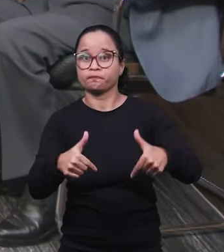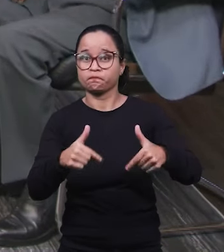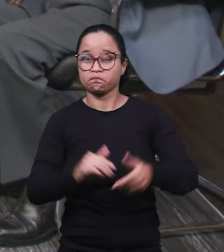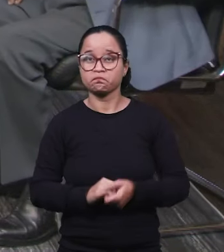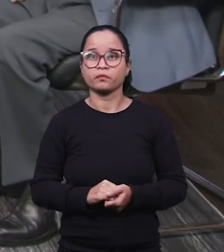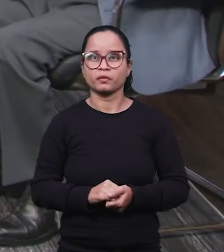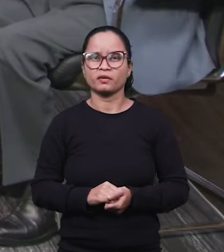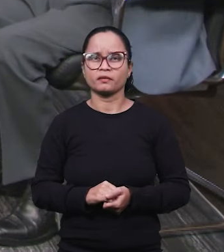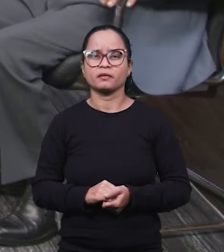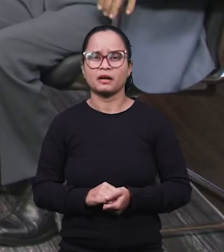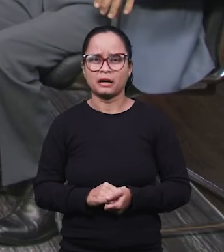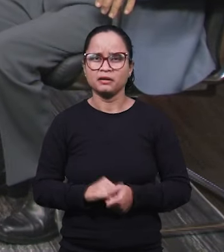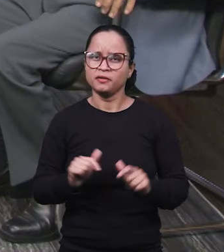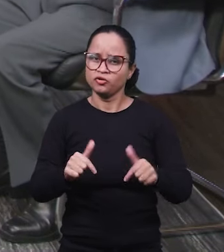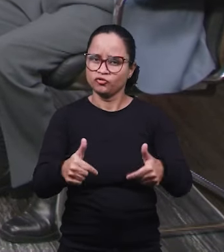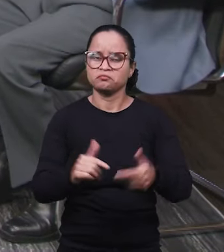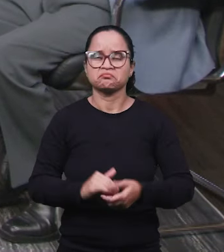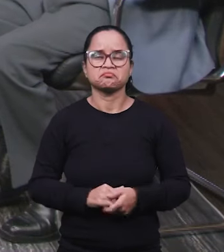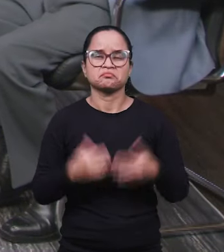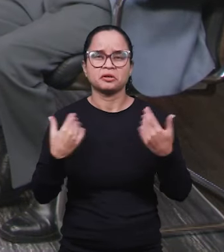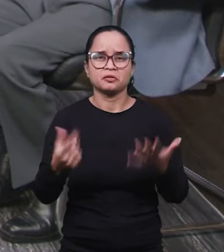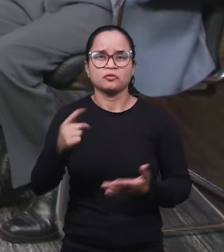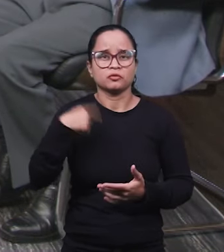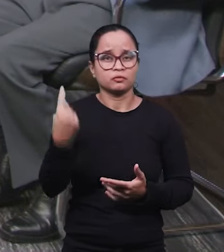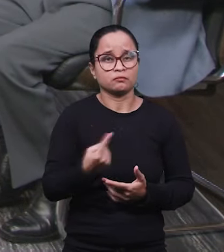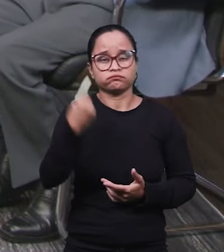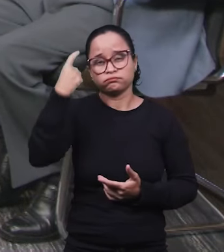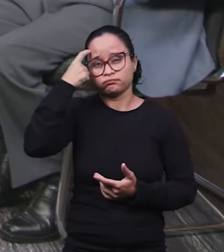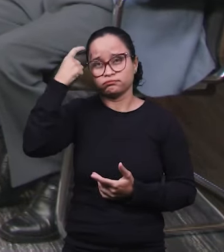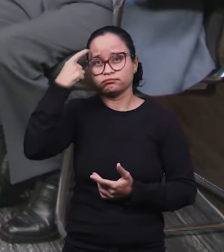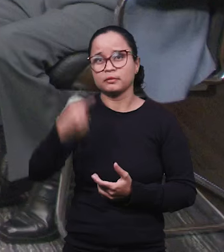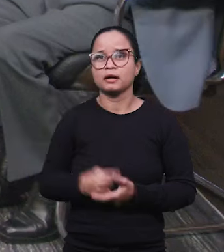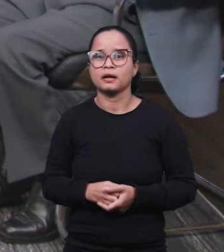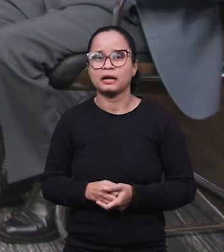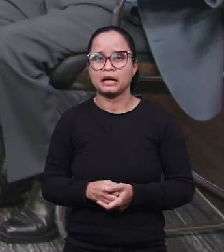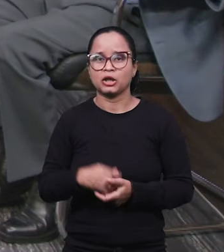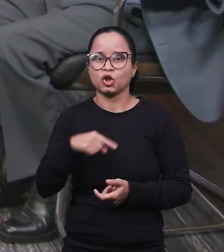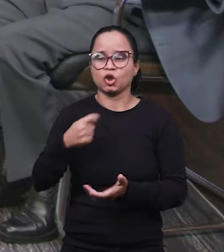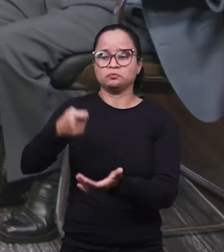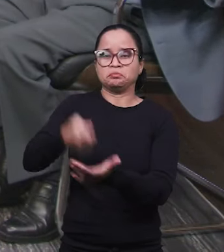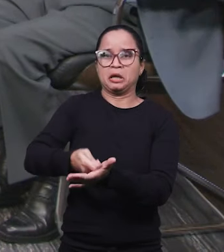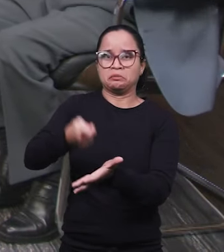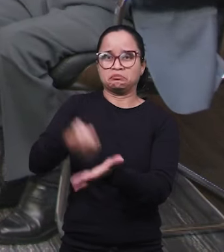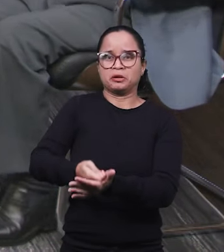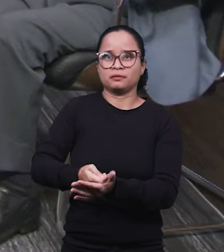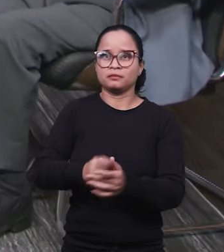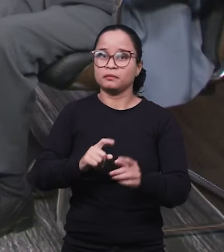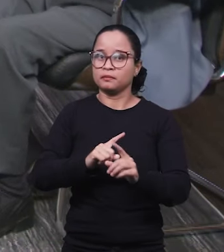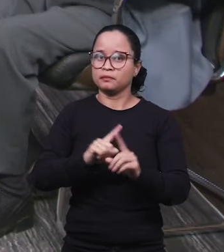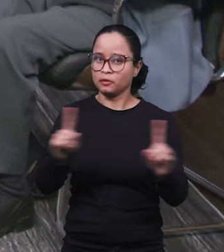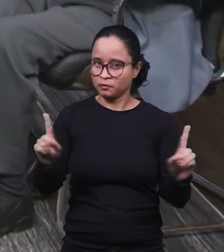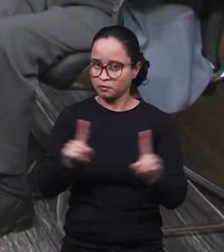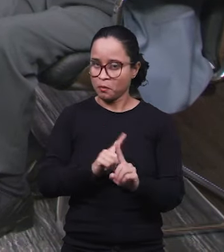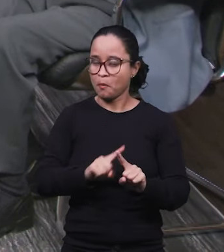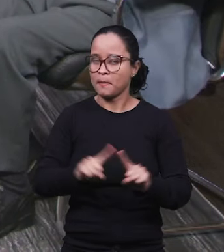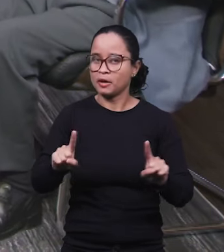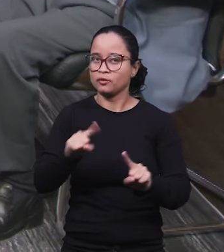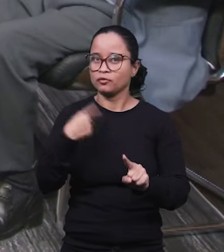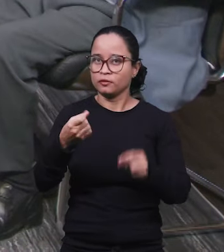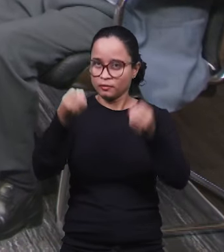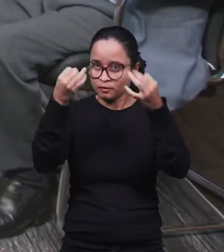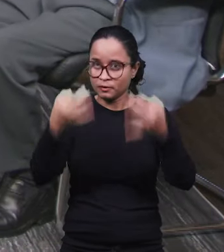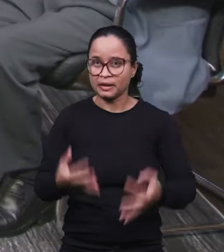Ora e deixa o Espírito Santo fazer a obra. Então, é isso que nós pensamos. Não queremos impor, mas nós queremos esclarecer. Que às